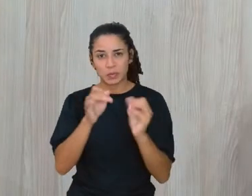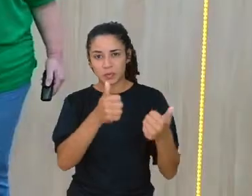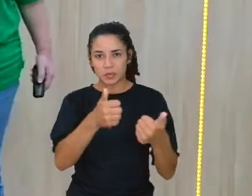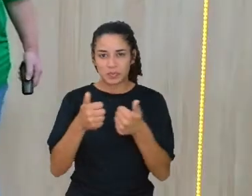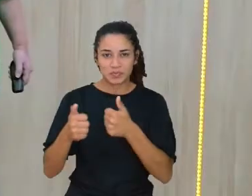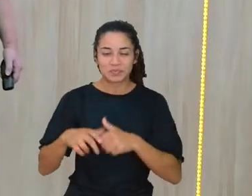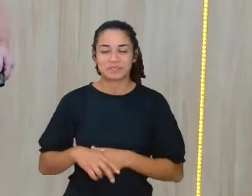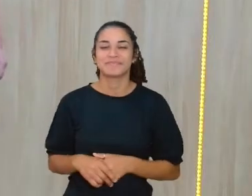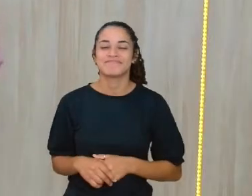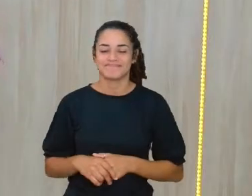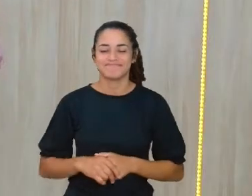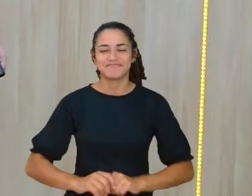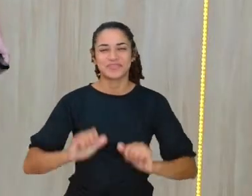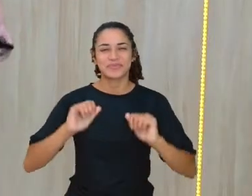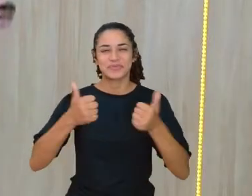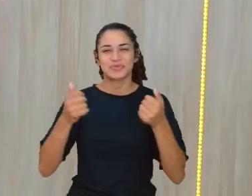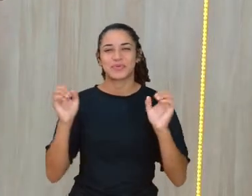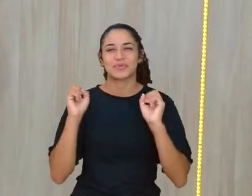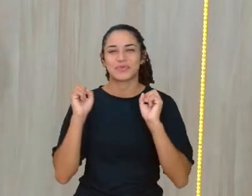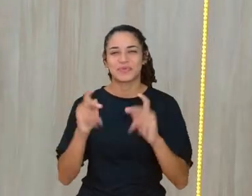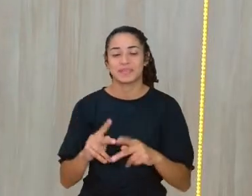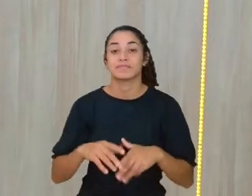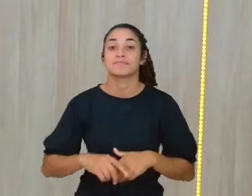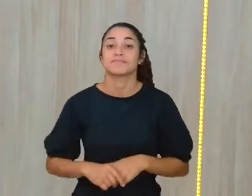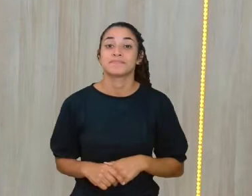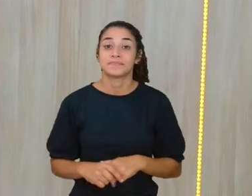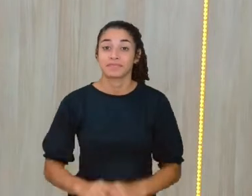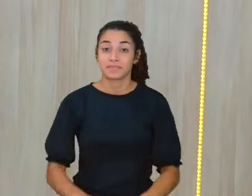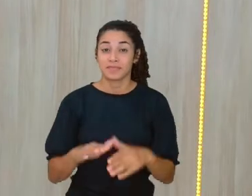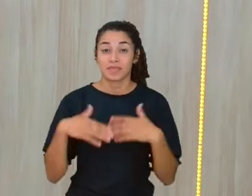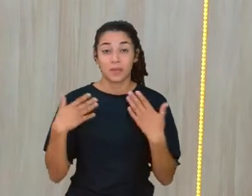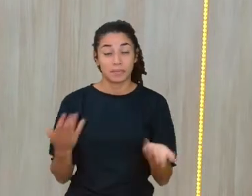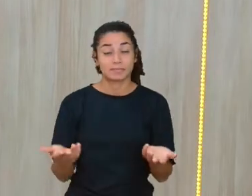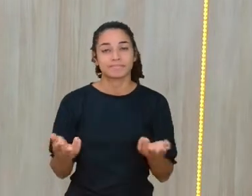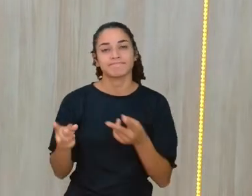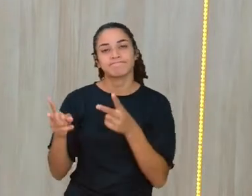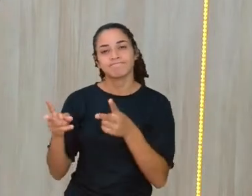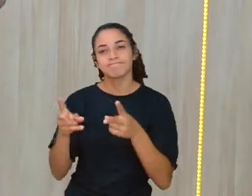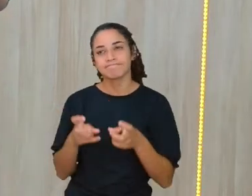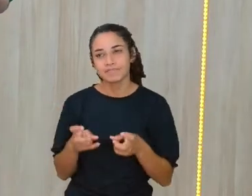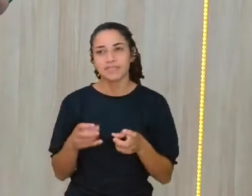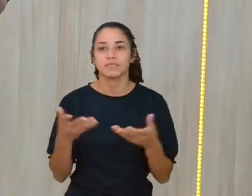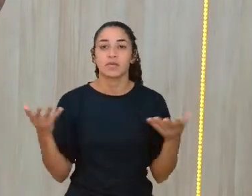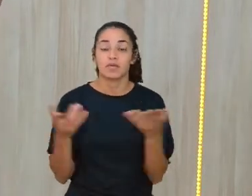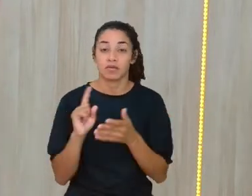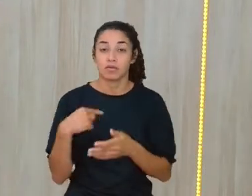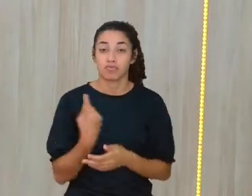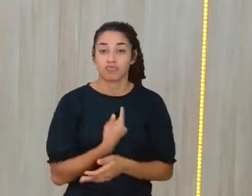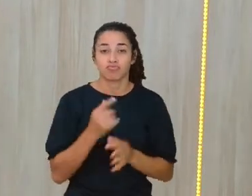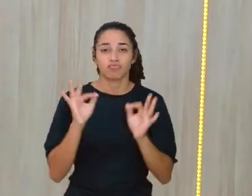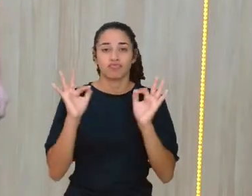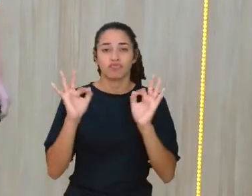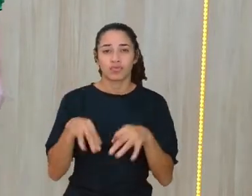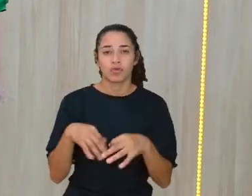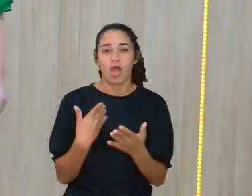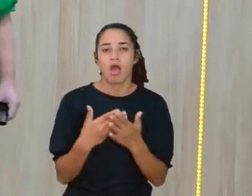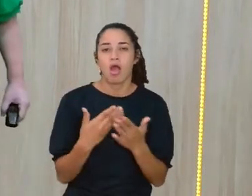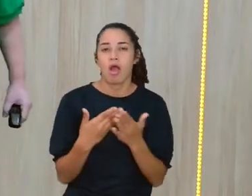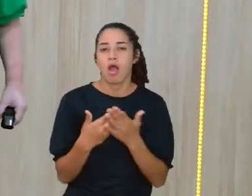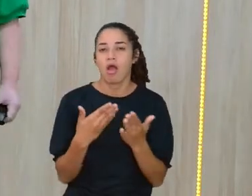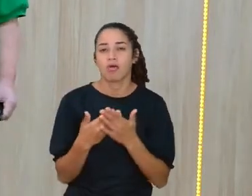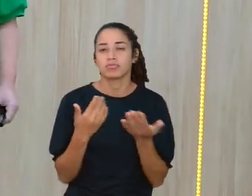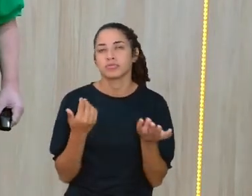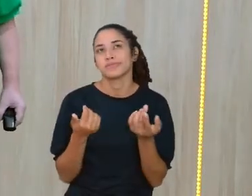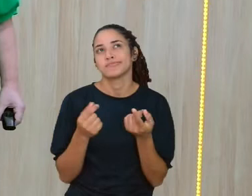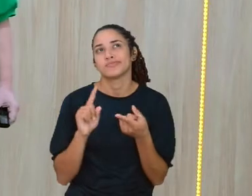É? Tá bom. Então, gente, percebam que aqui a gente finalizou diversas aulas, trabalhamos